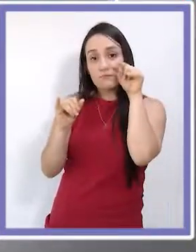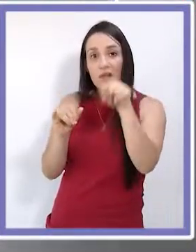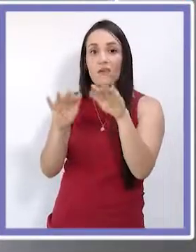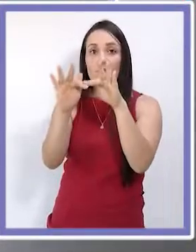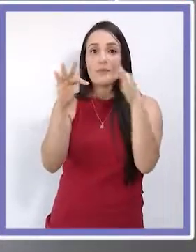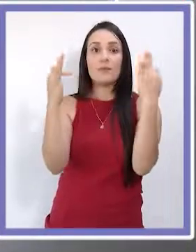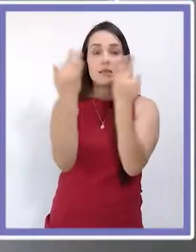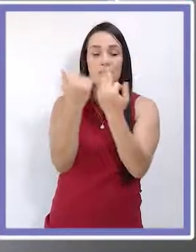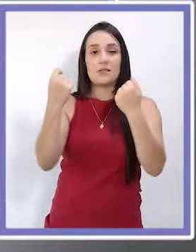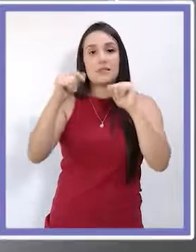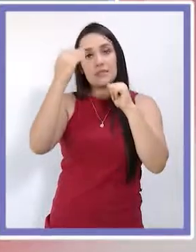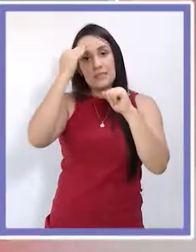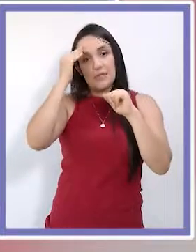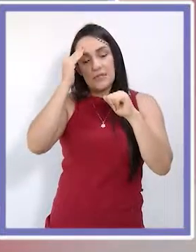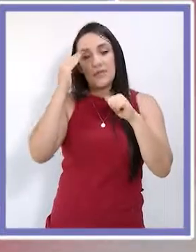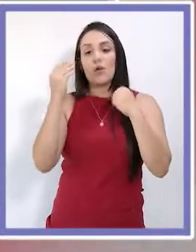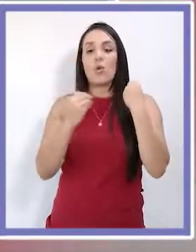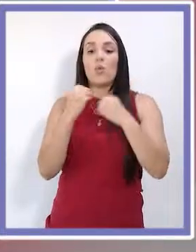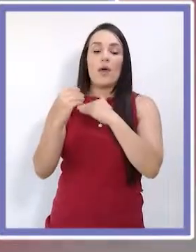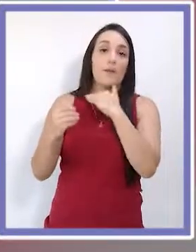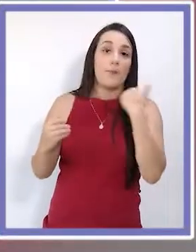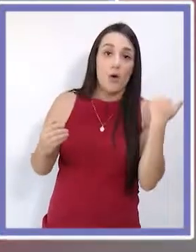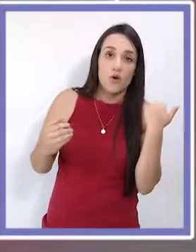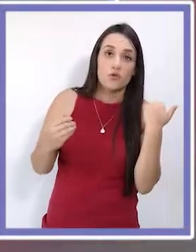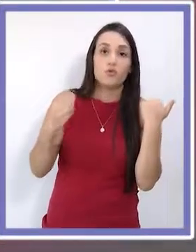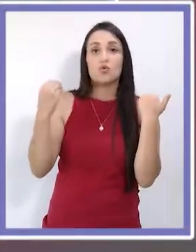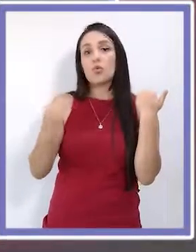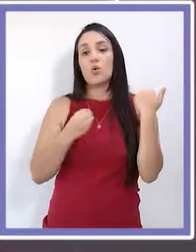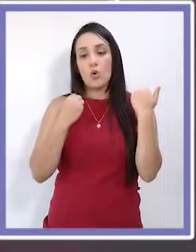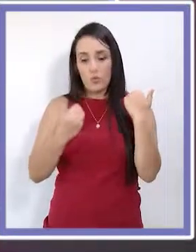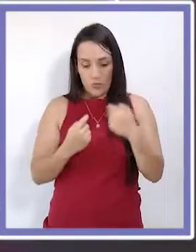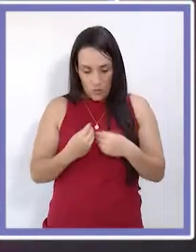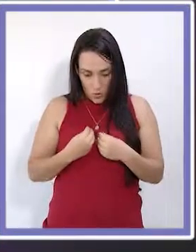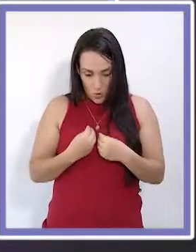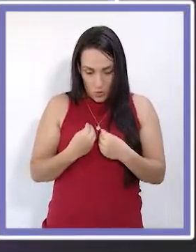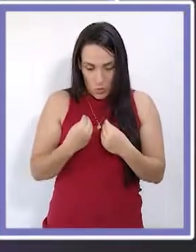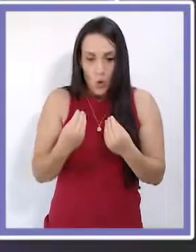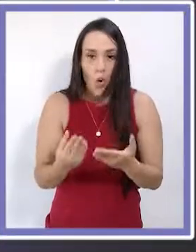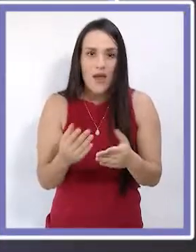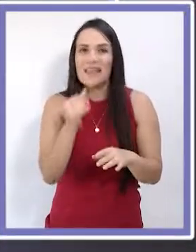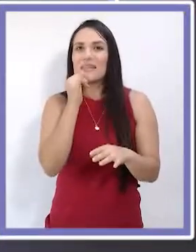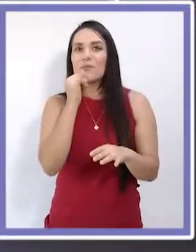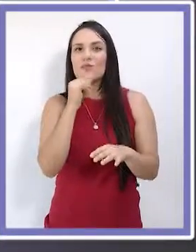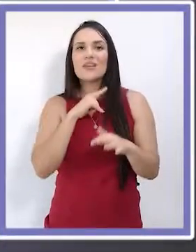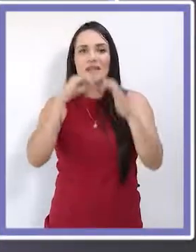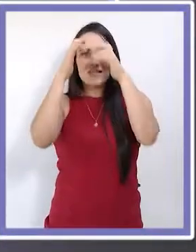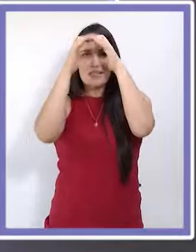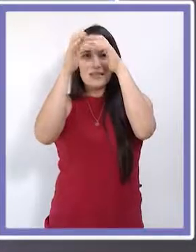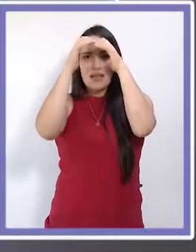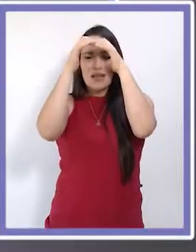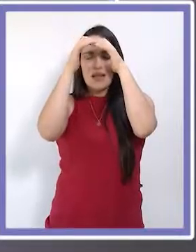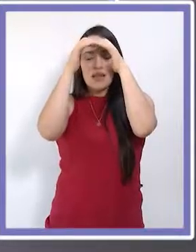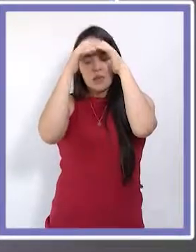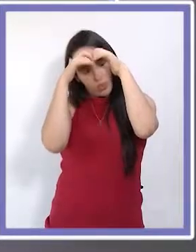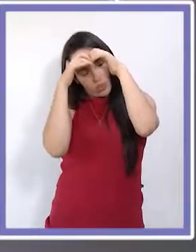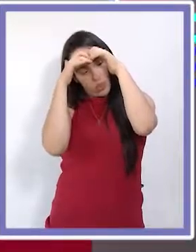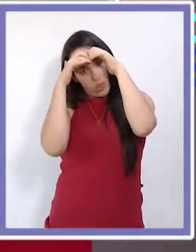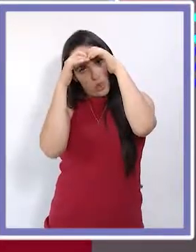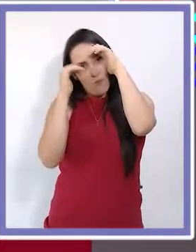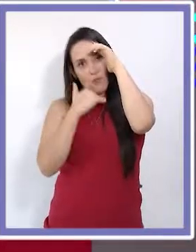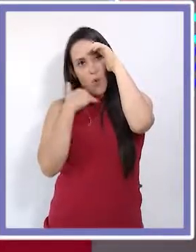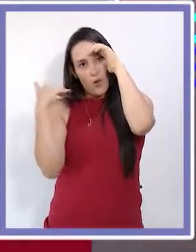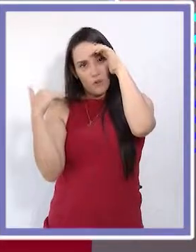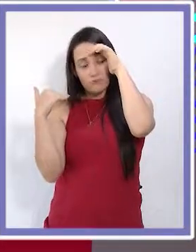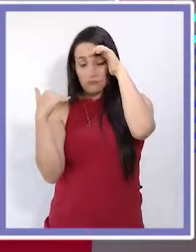processo de doação, entender o processo de morte encefálica, porque quando a gente tem um paciente em morte encefálica, ele está numa